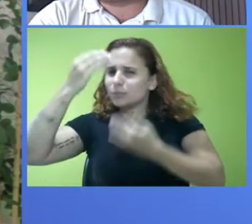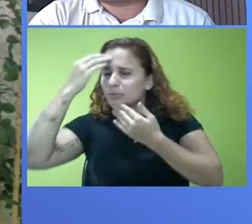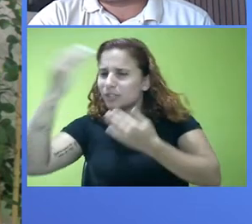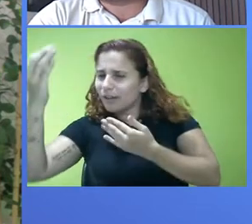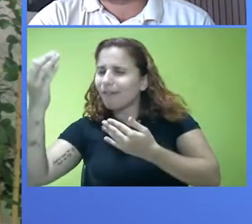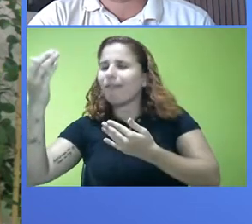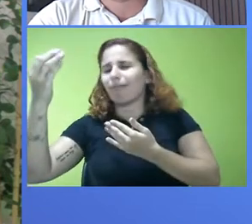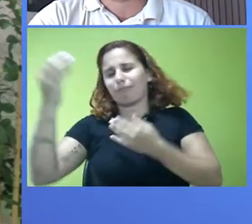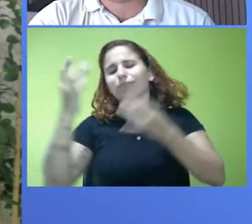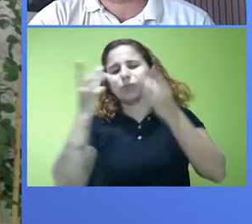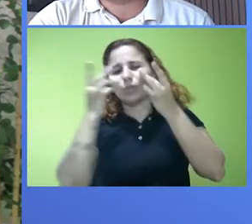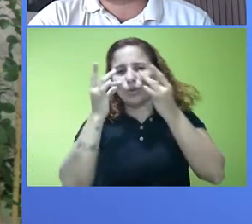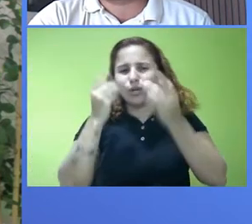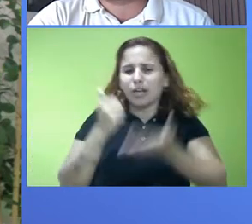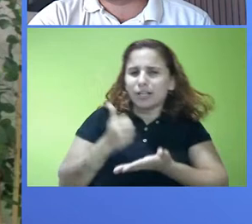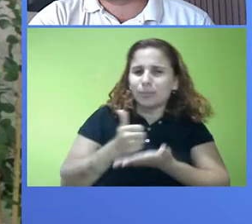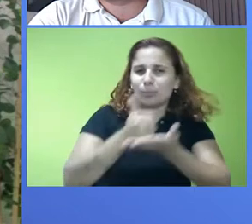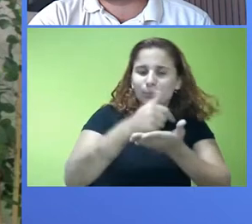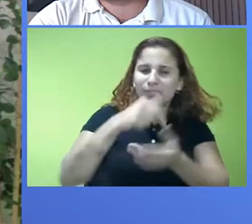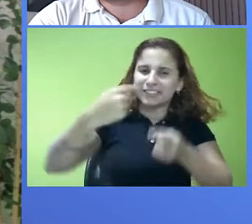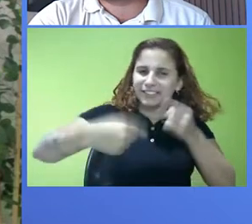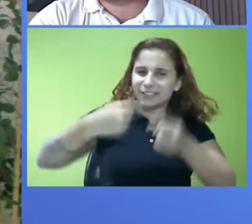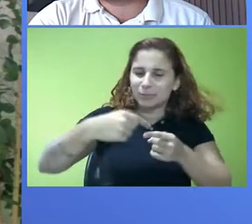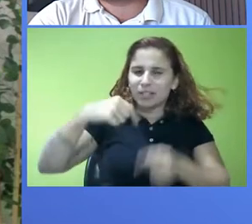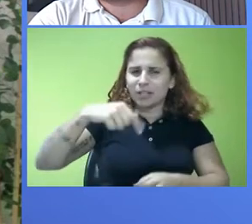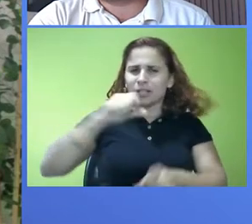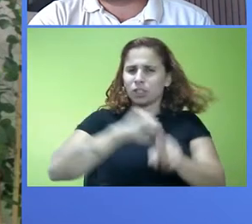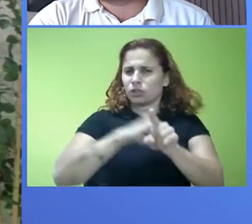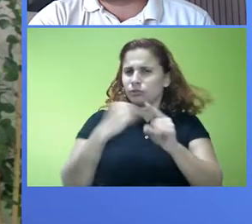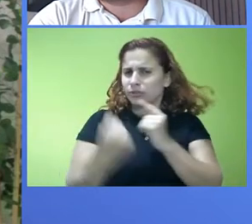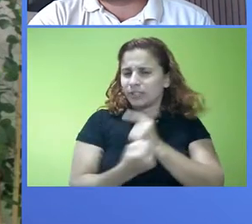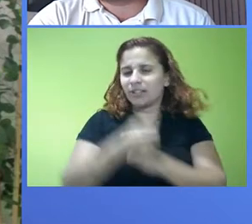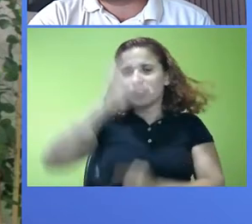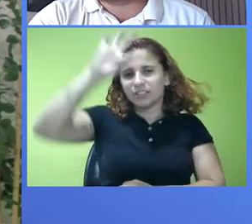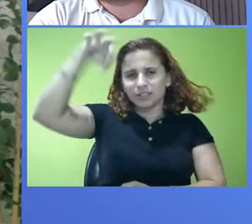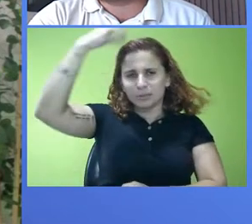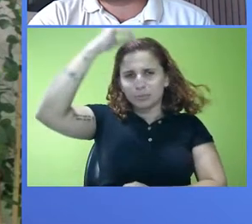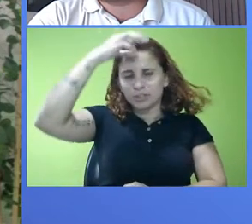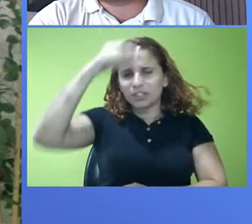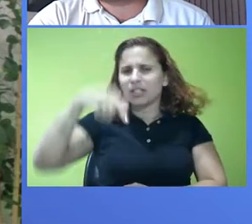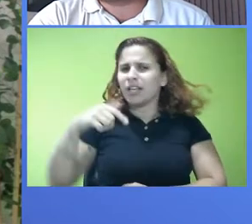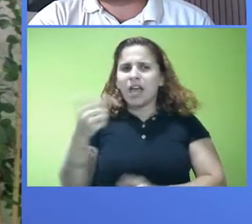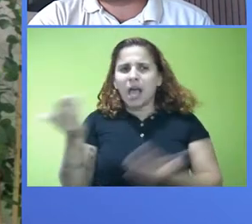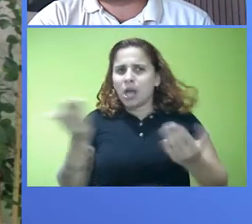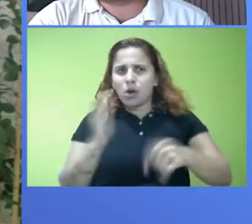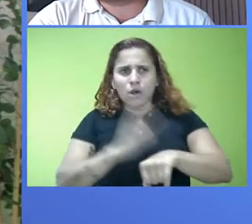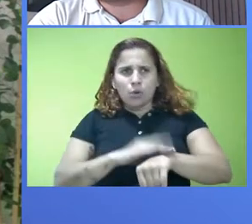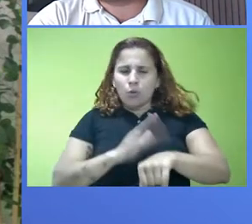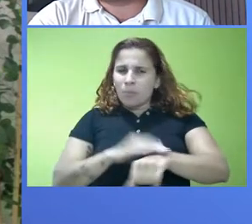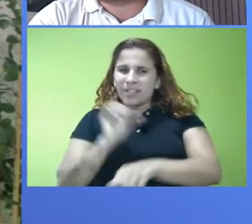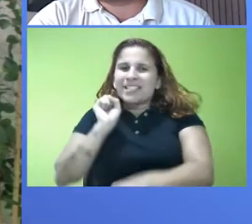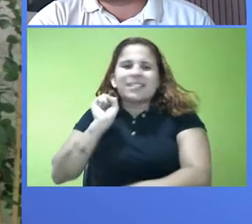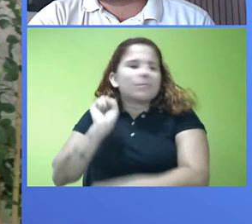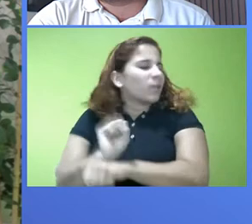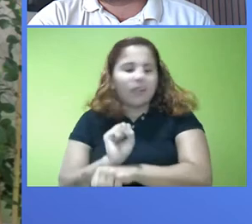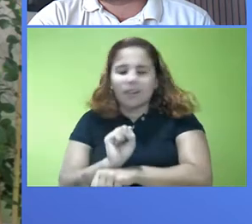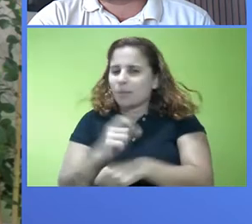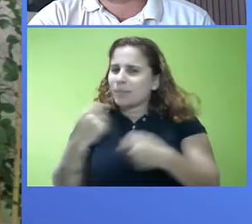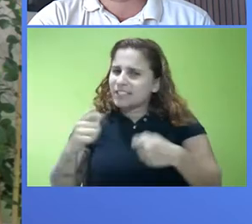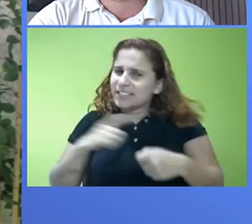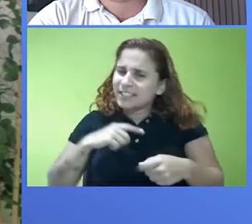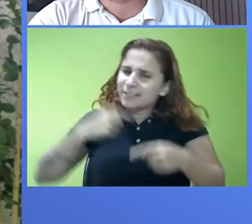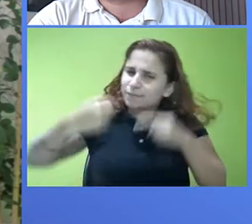sociedade capixaba. É fundamental, não há mais tempo a esperar, né? A gente precisa colocar esse debate na pauta, na